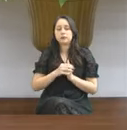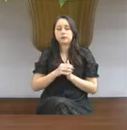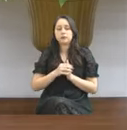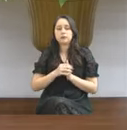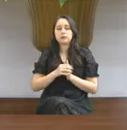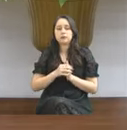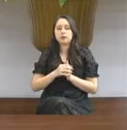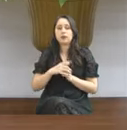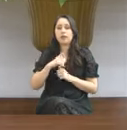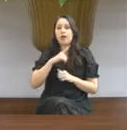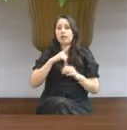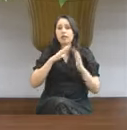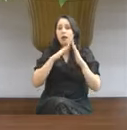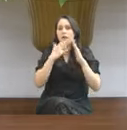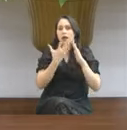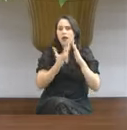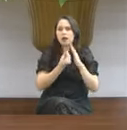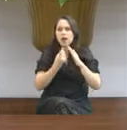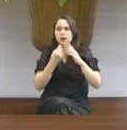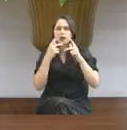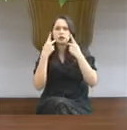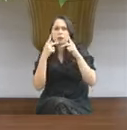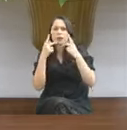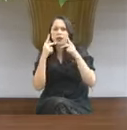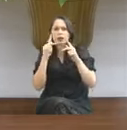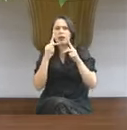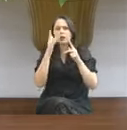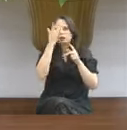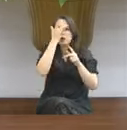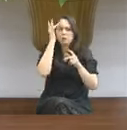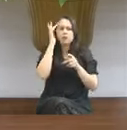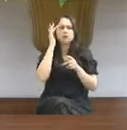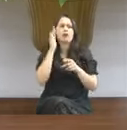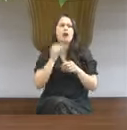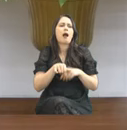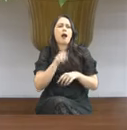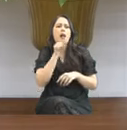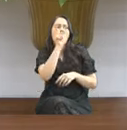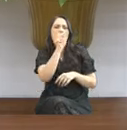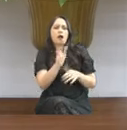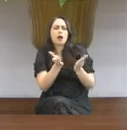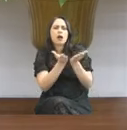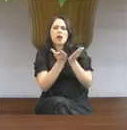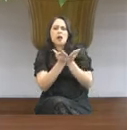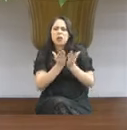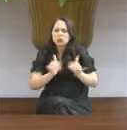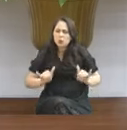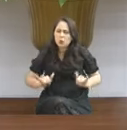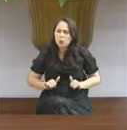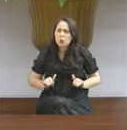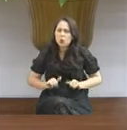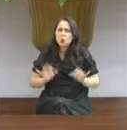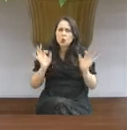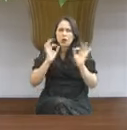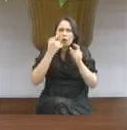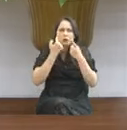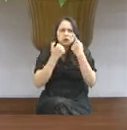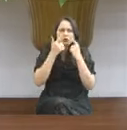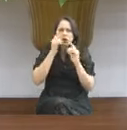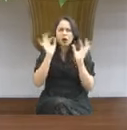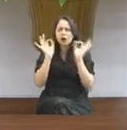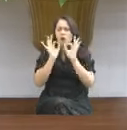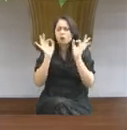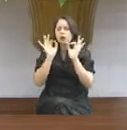igrejas, que crente não chora, eu vou falar, que crente não sofre, que